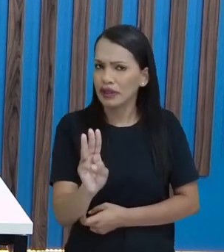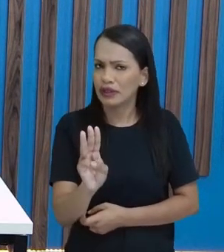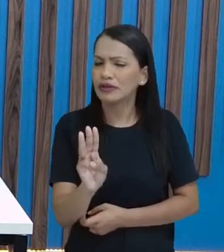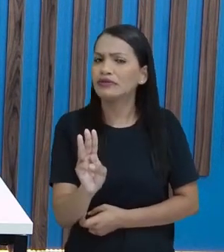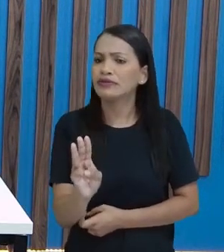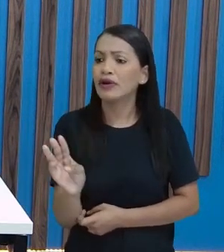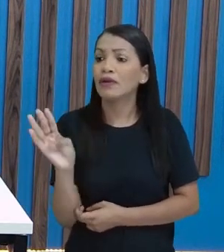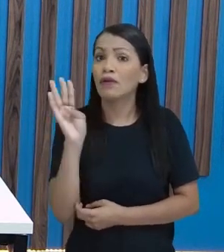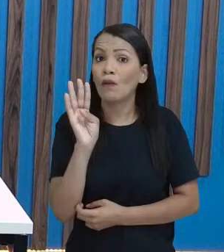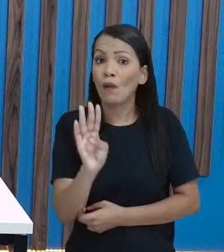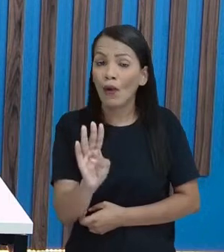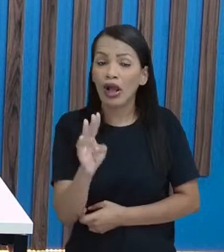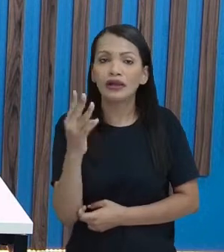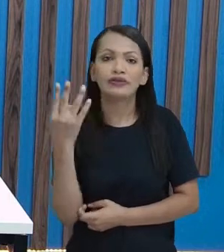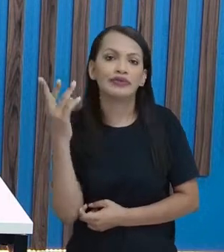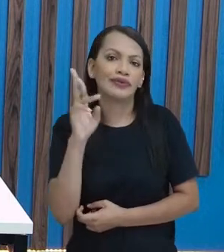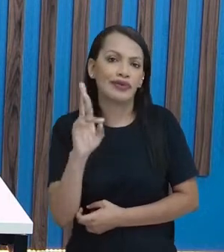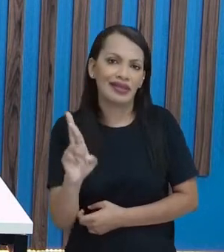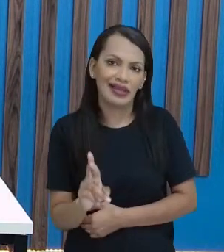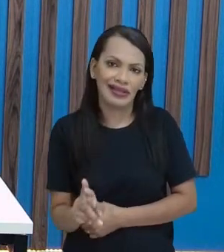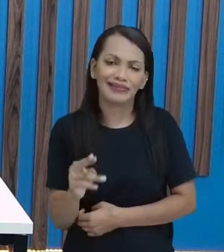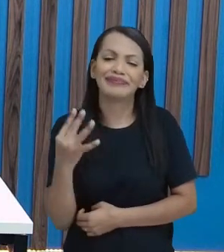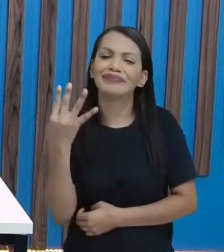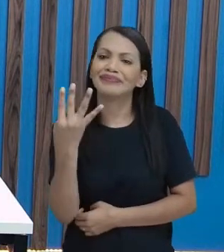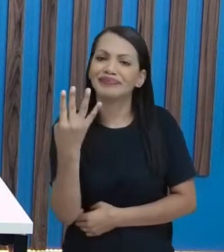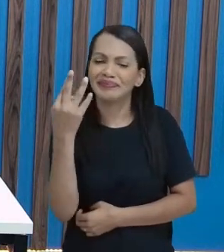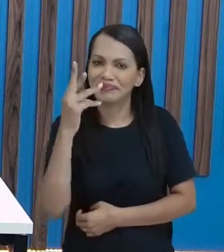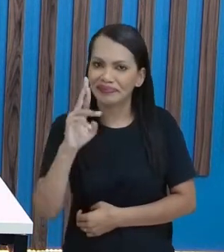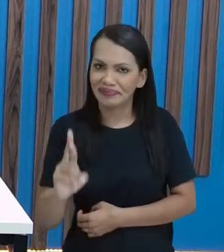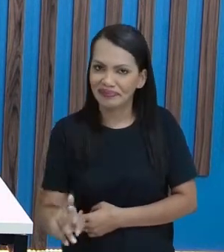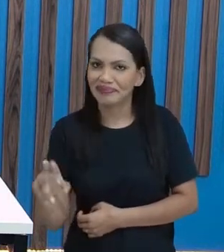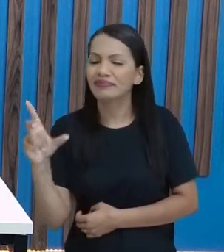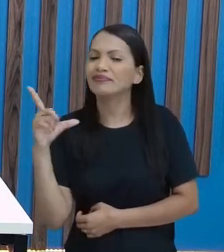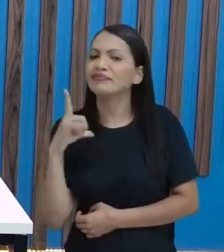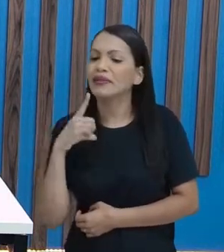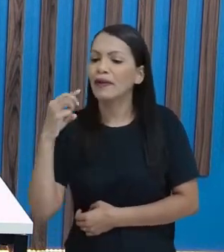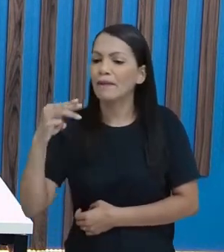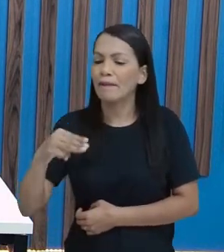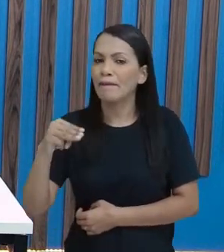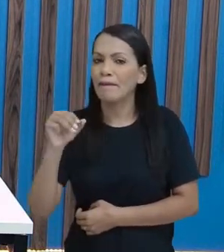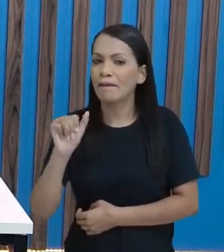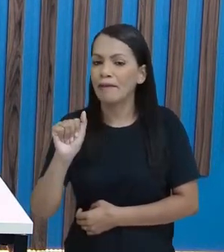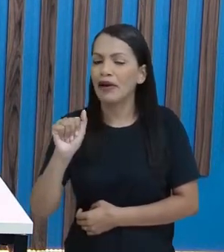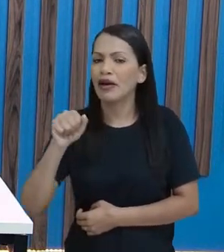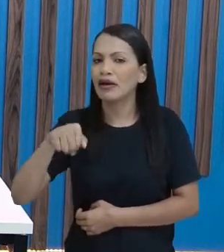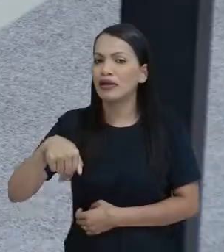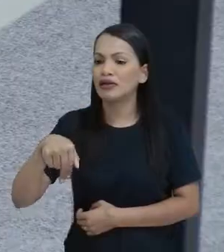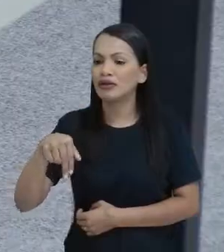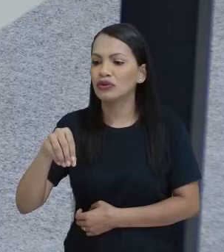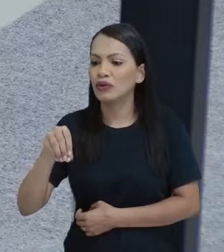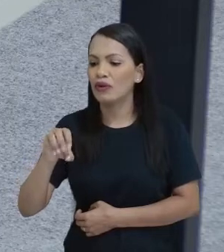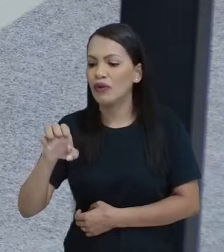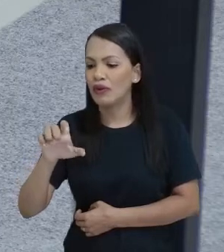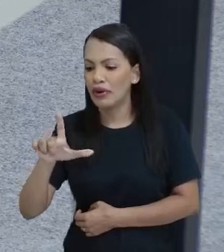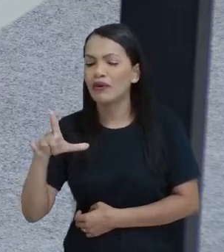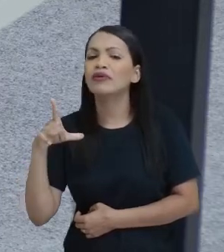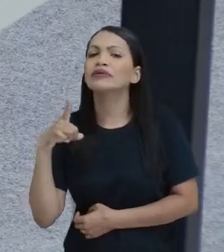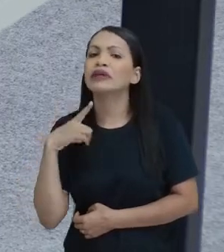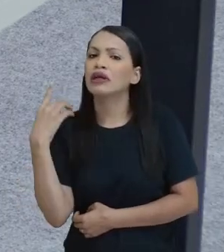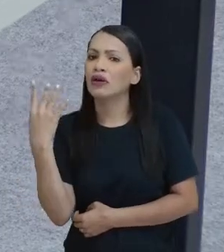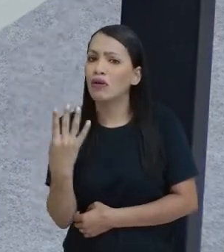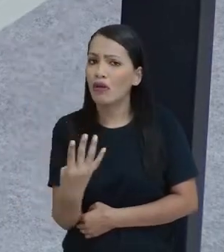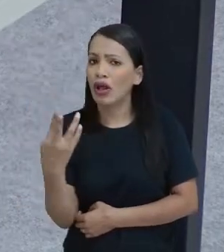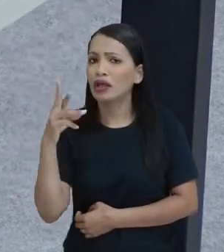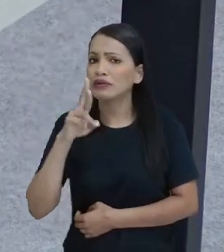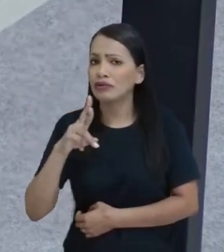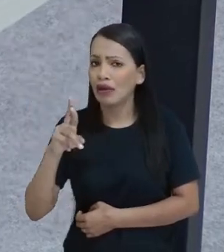um, 4. Então, Manuel tem R$4, tá certo? E Joaquim tem